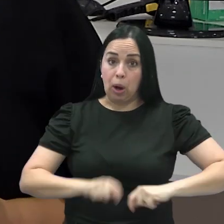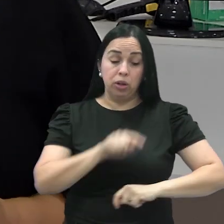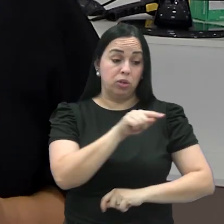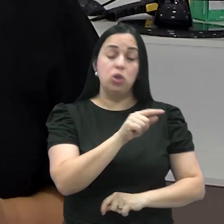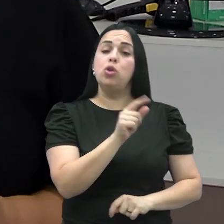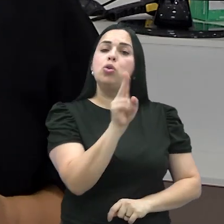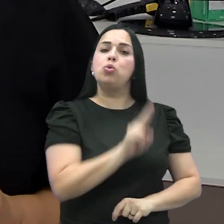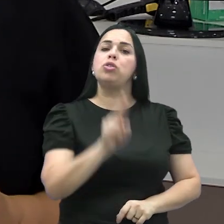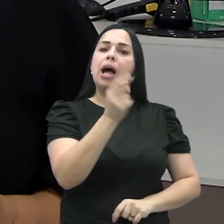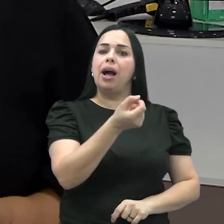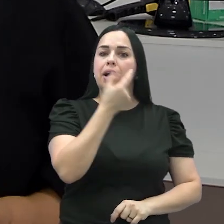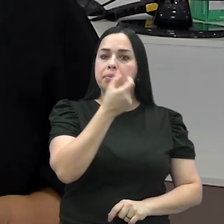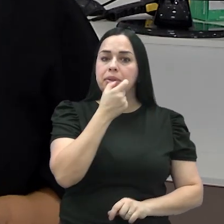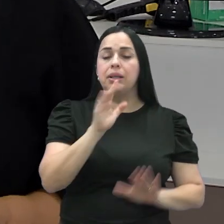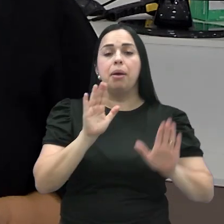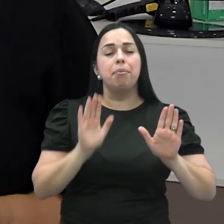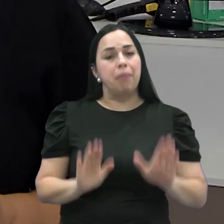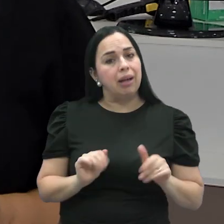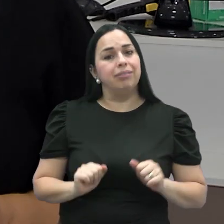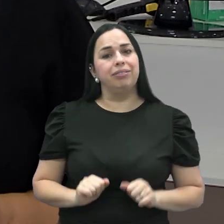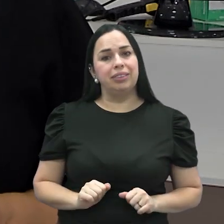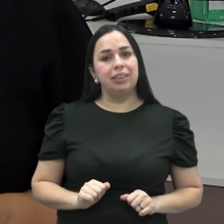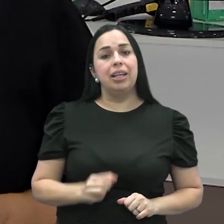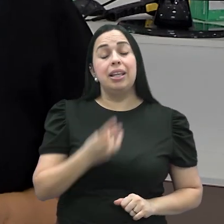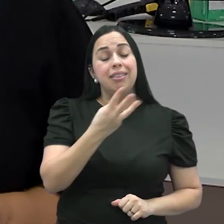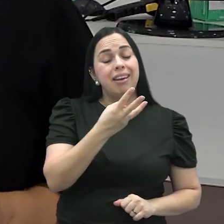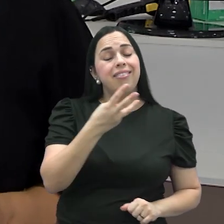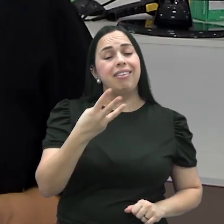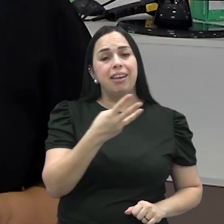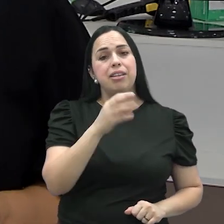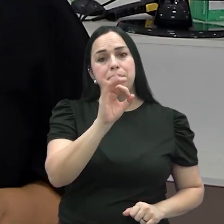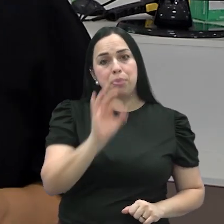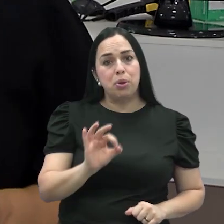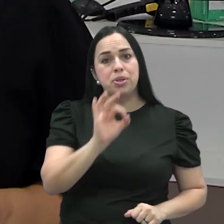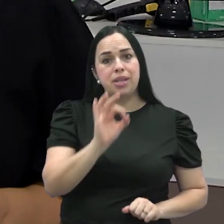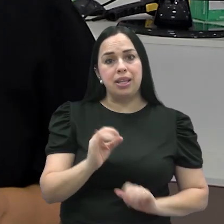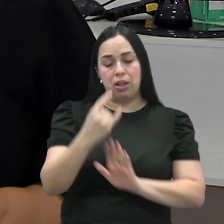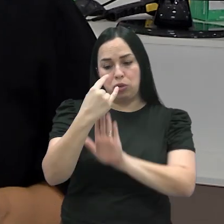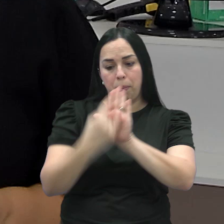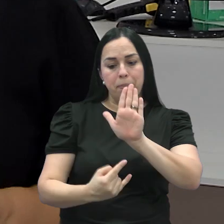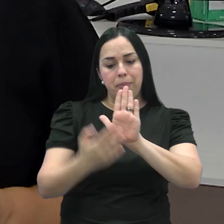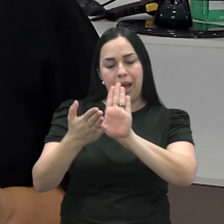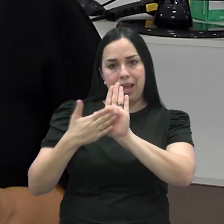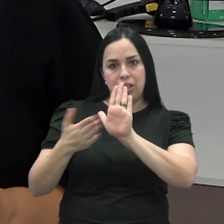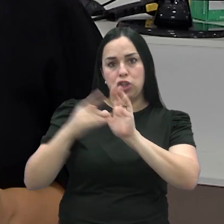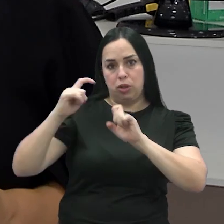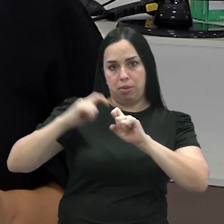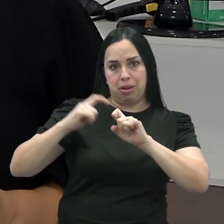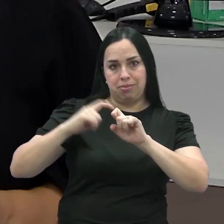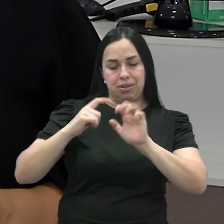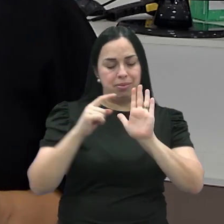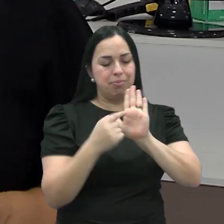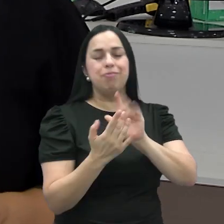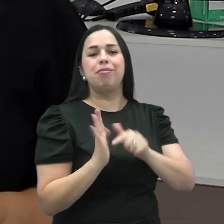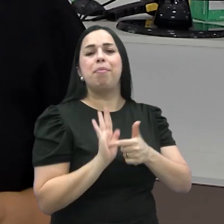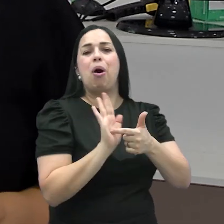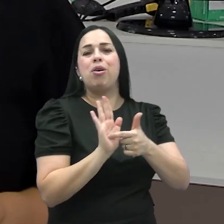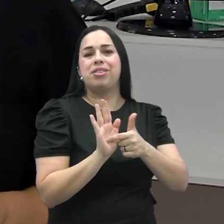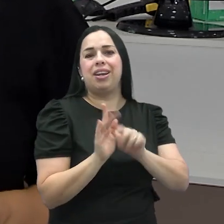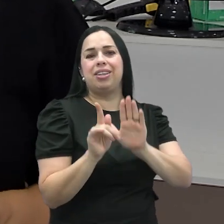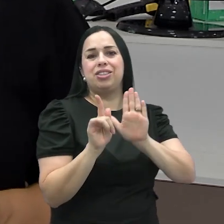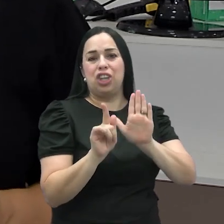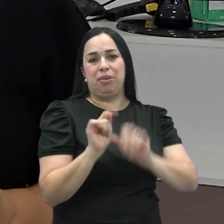medicamentos genéricos já disponíveis no Brasil. Apesar disso, apenas 33% das receitas médicas contam com essa